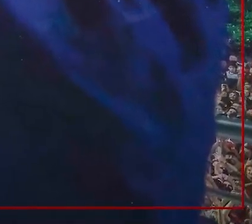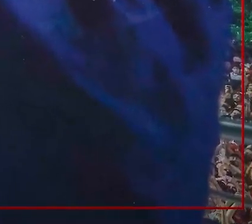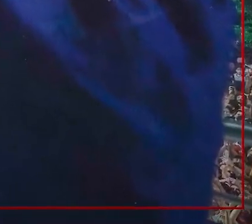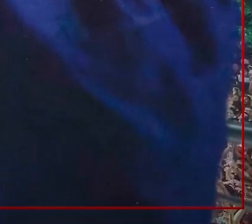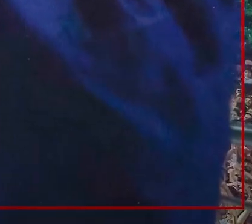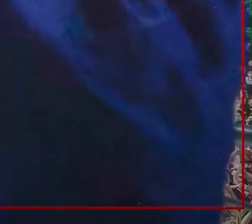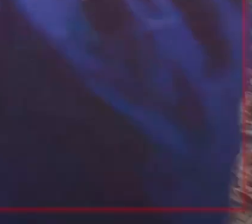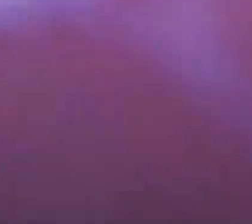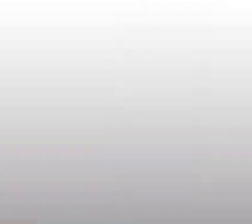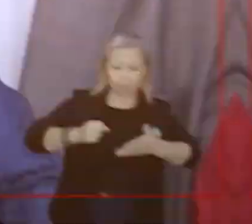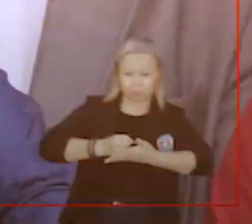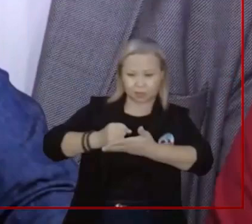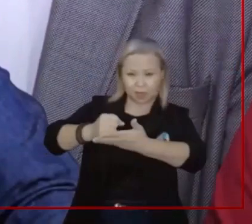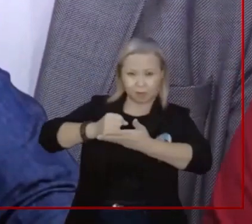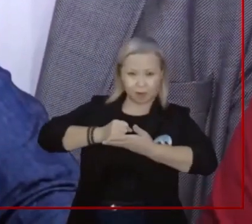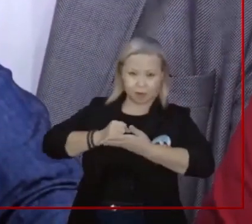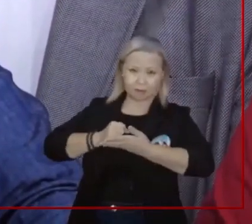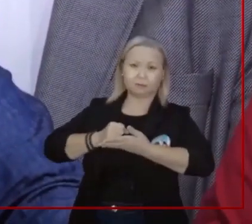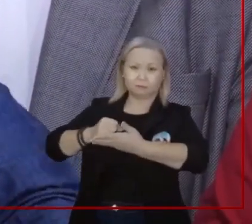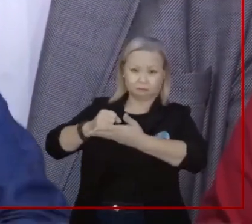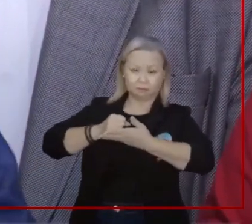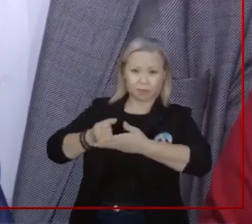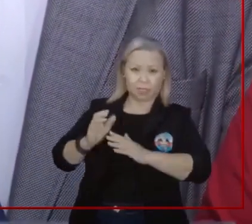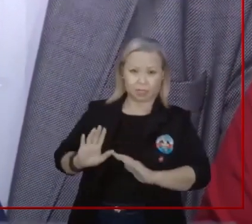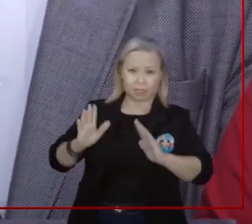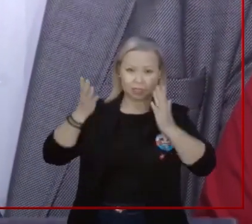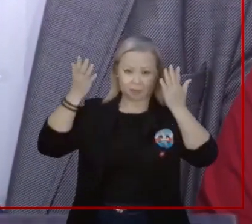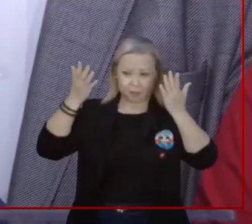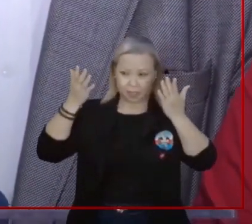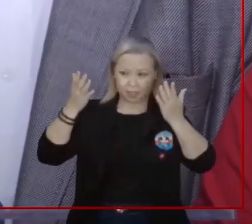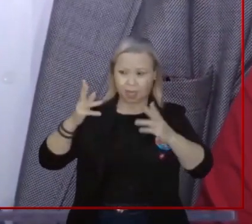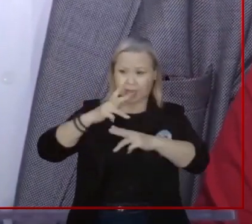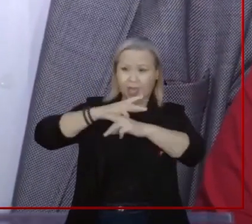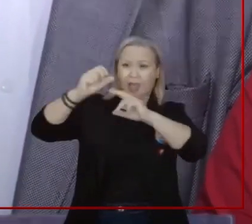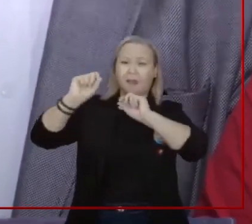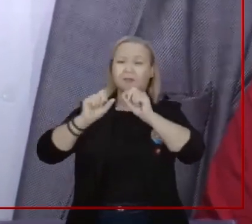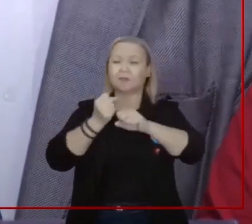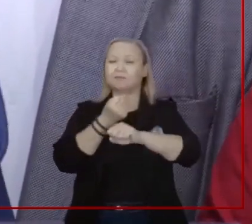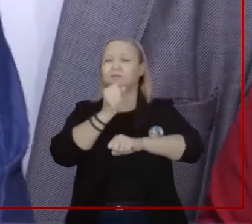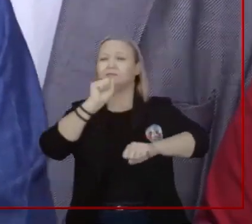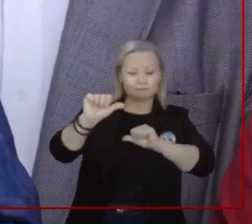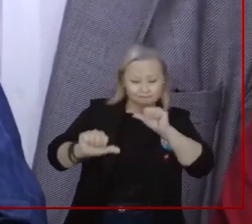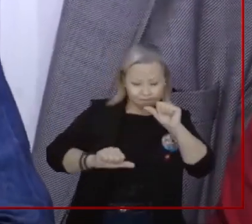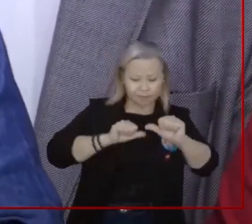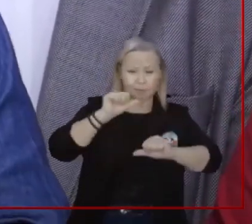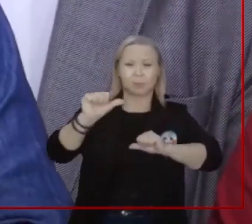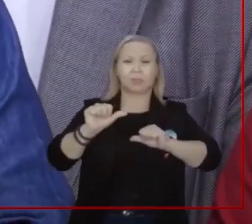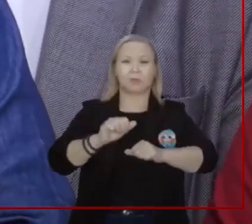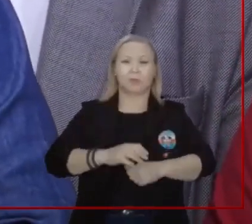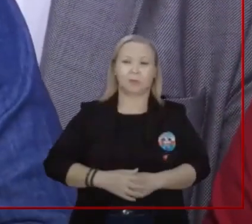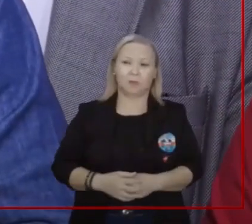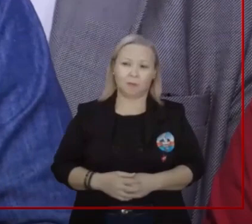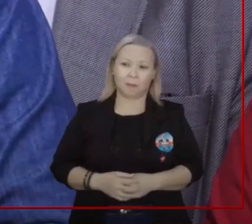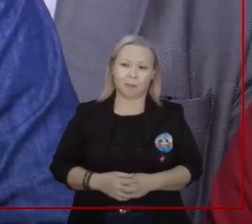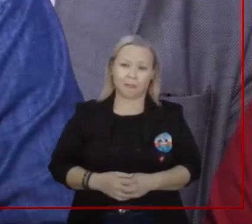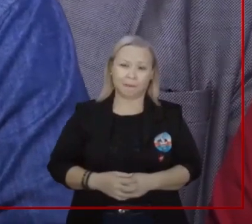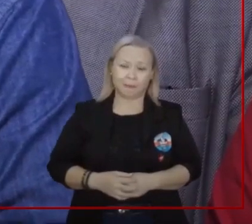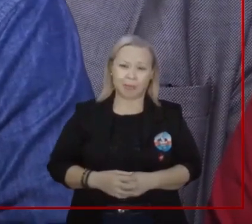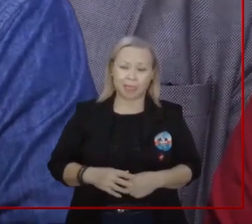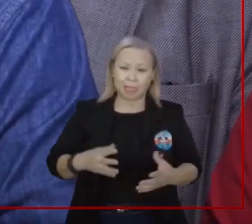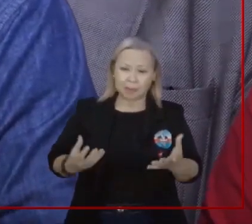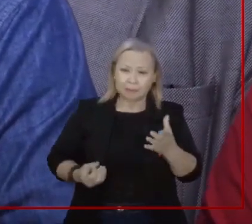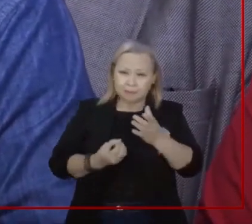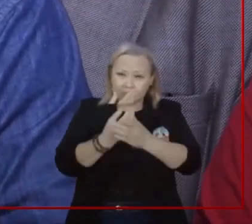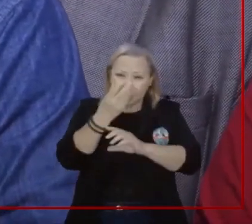história. É a vitória de um imenso movimento democrático que se formou acima dos